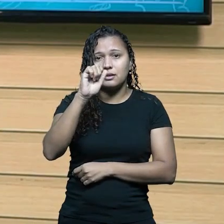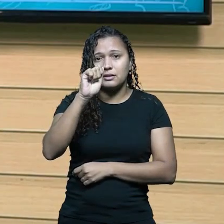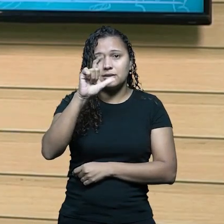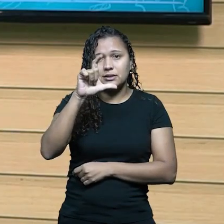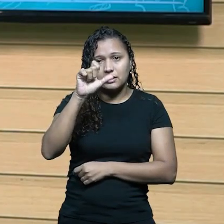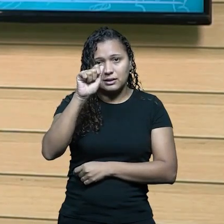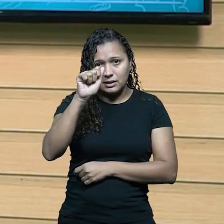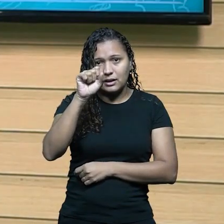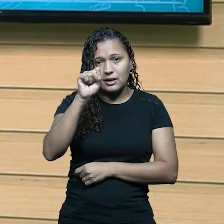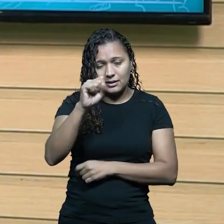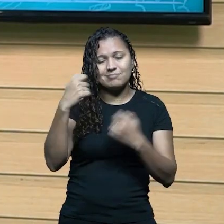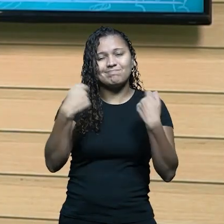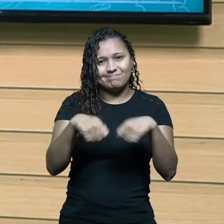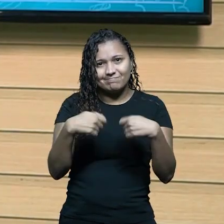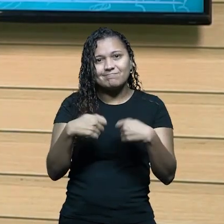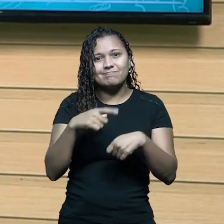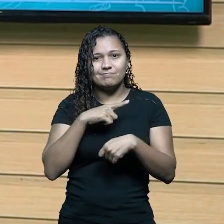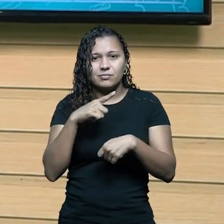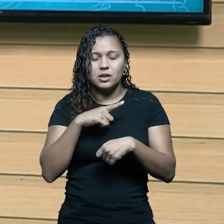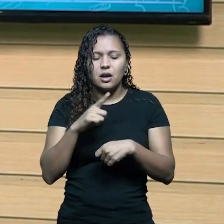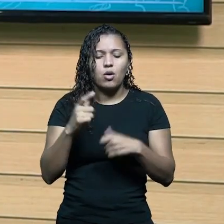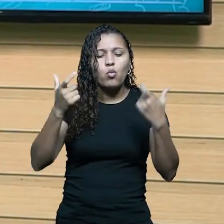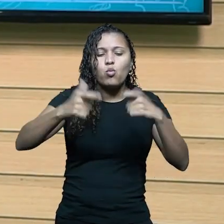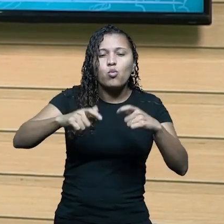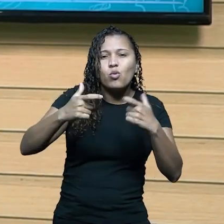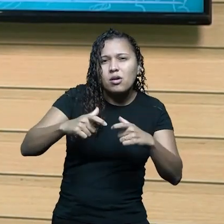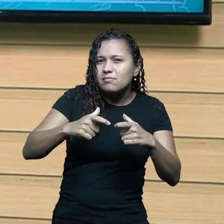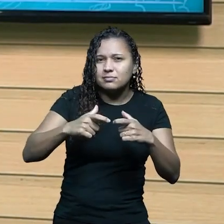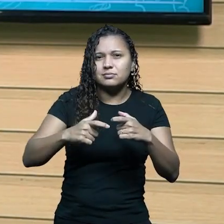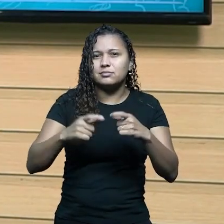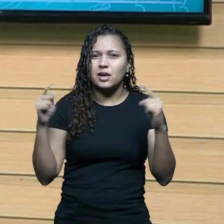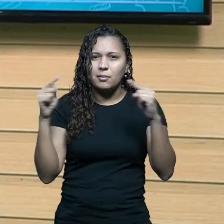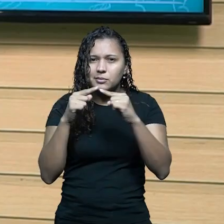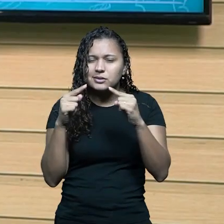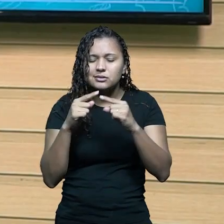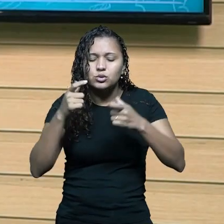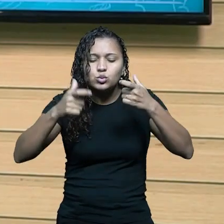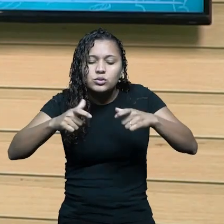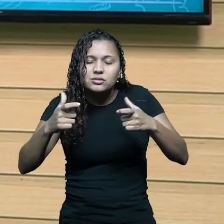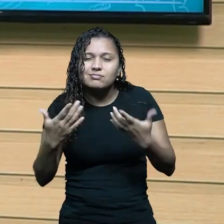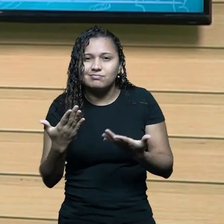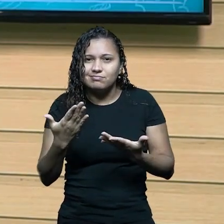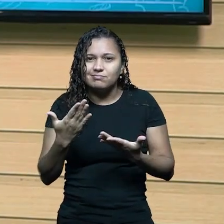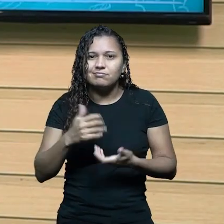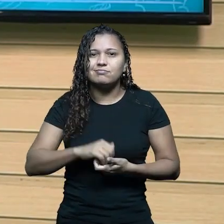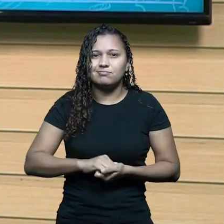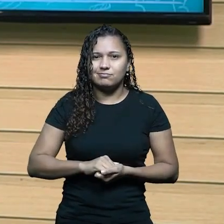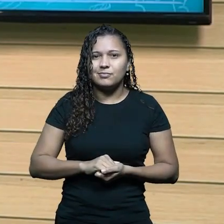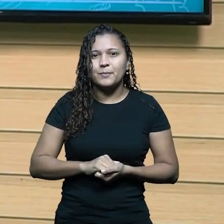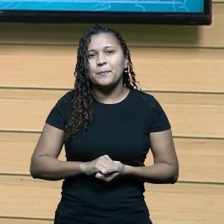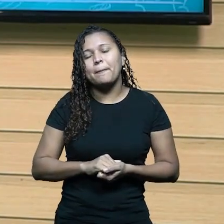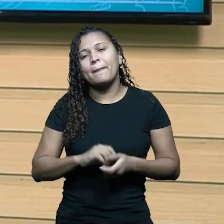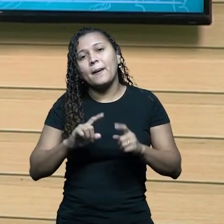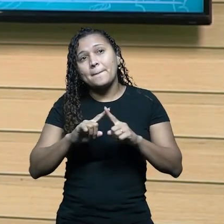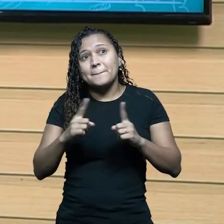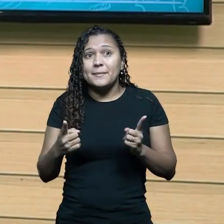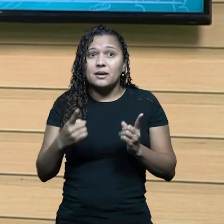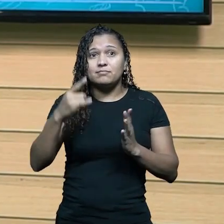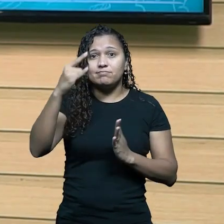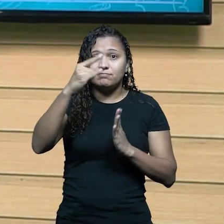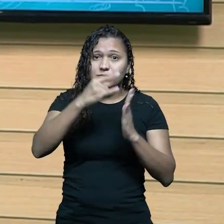que ter as escalas referente ao local que será produzido, tá? E como